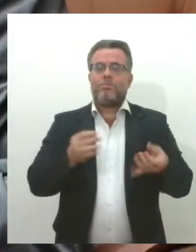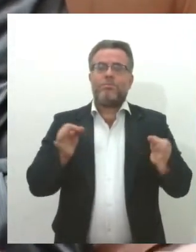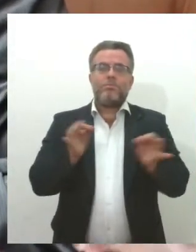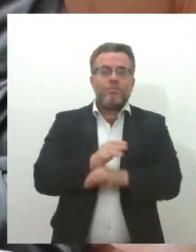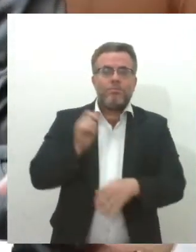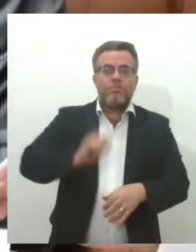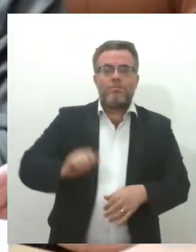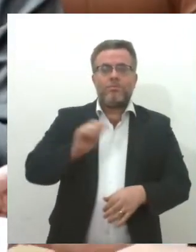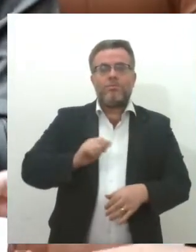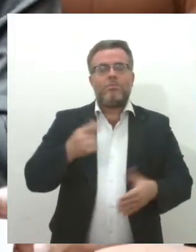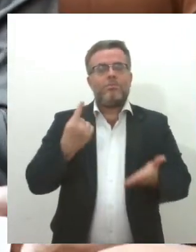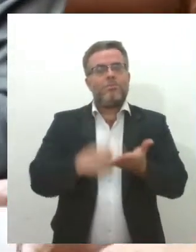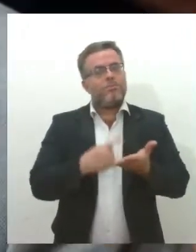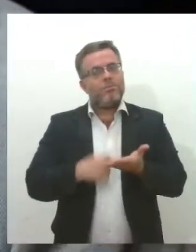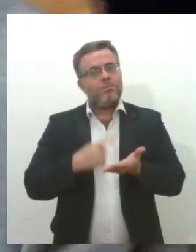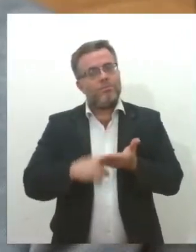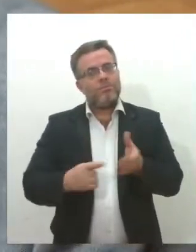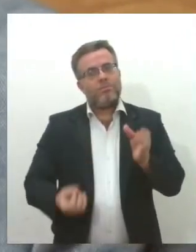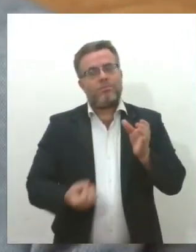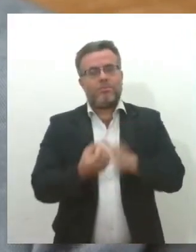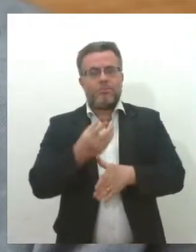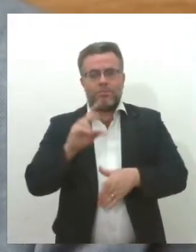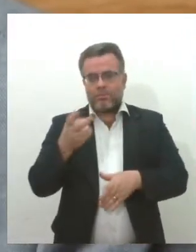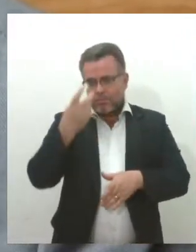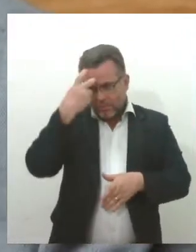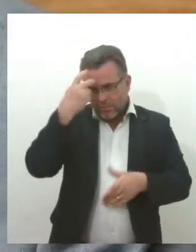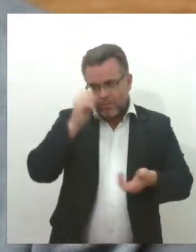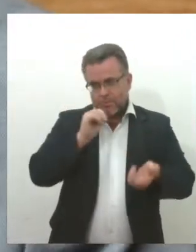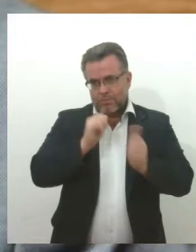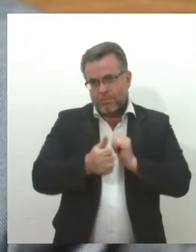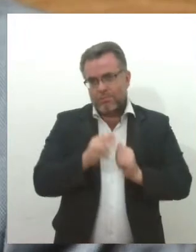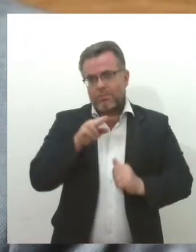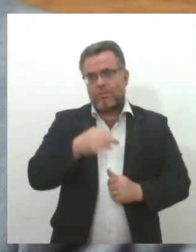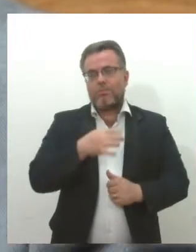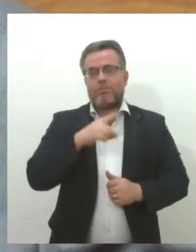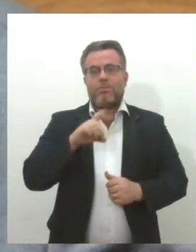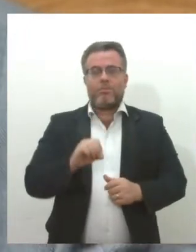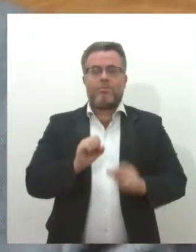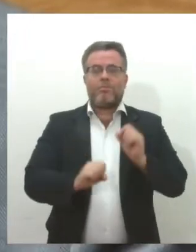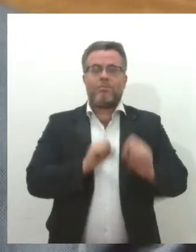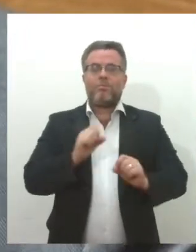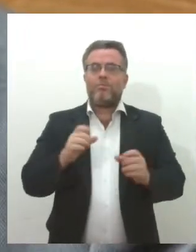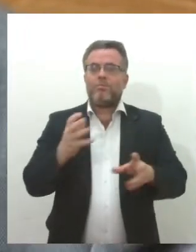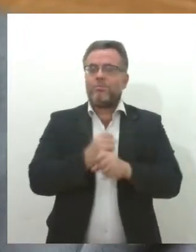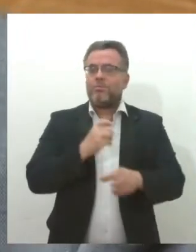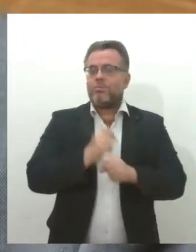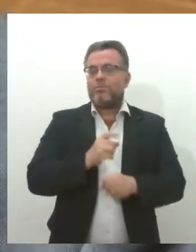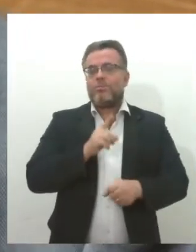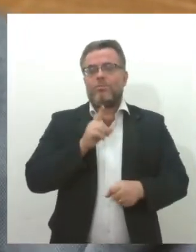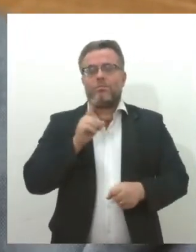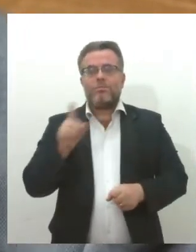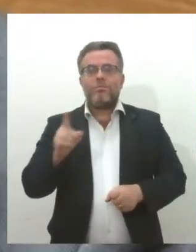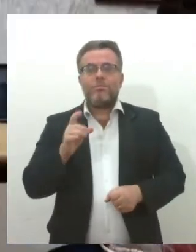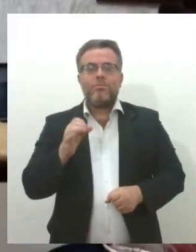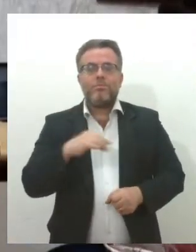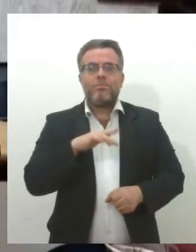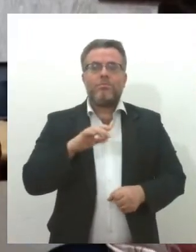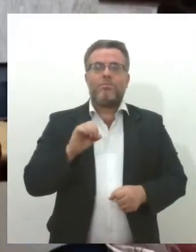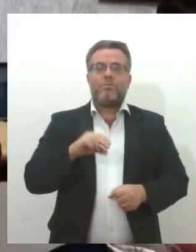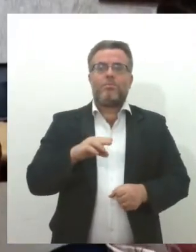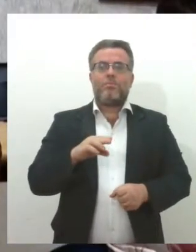recreativa cultural e esportiva Unidos dos com radinhos localizado no bairro São Conrado em Aracaju